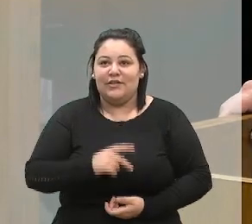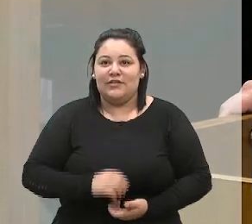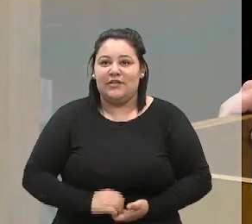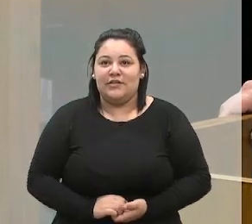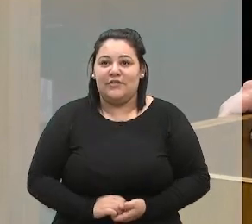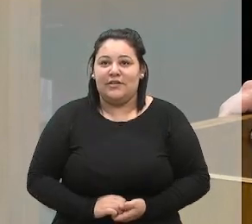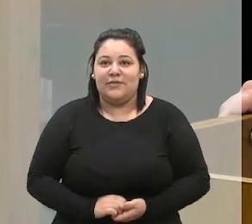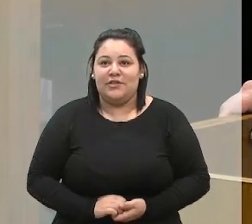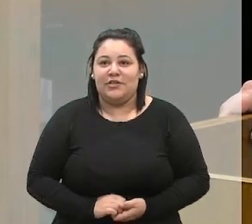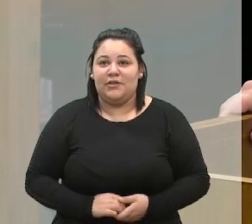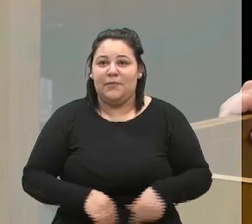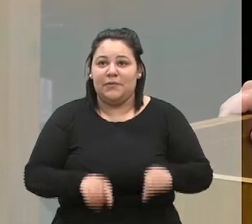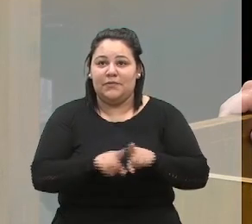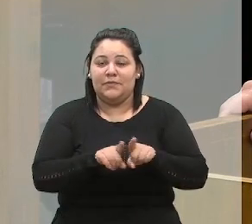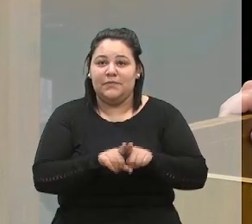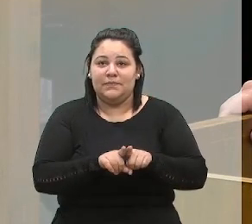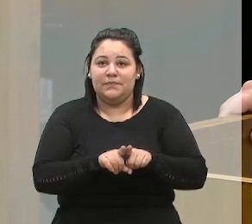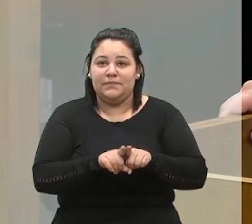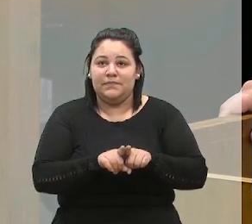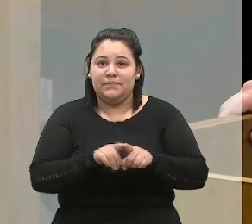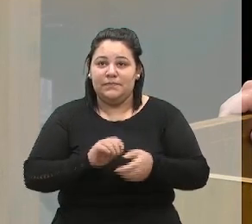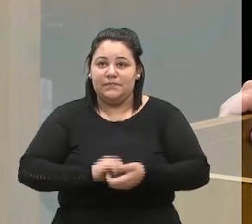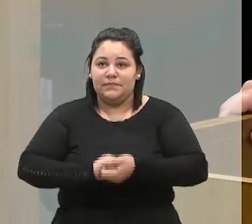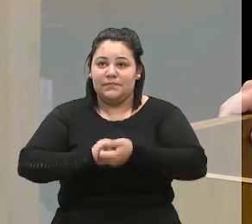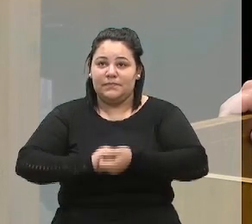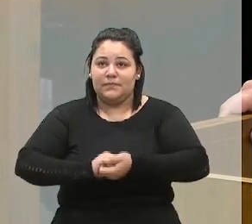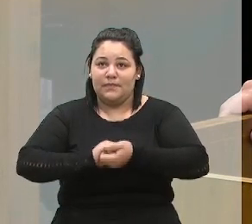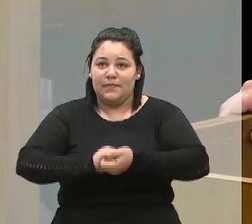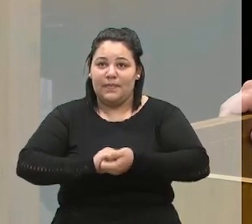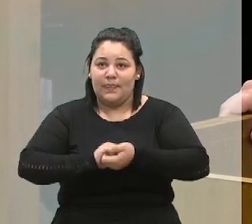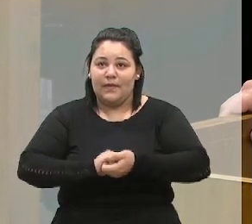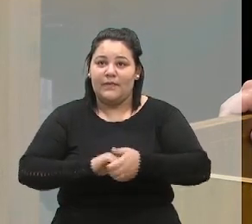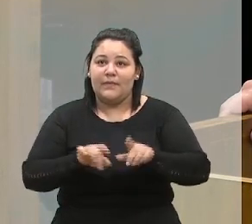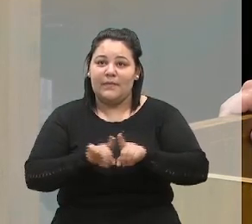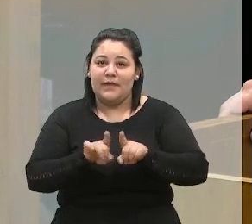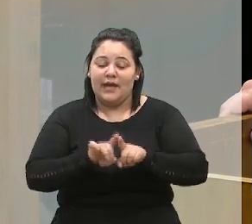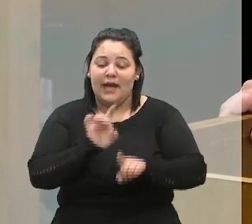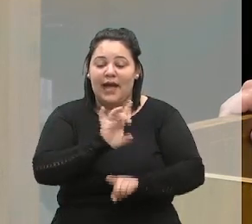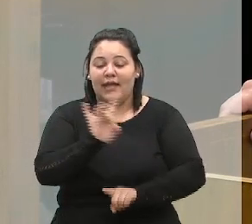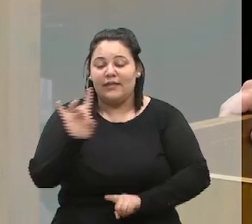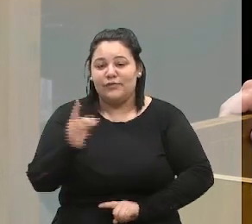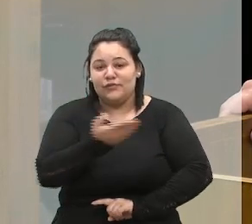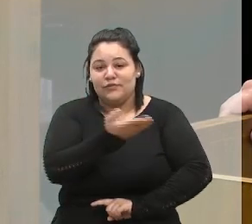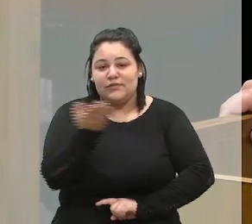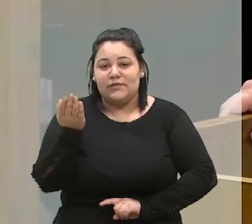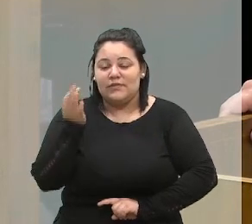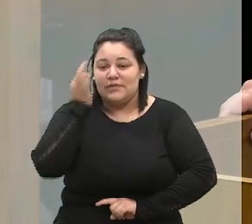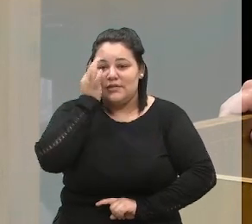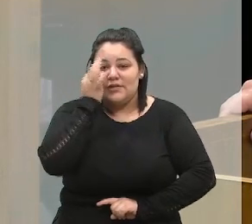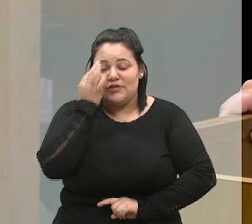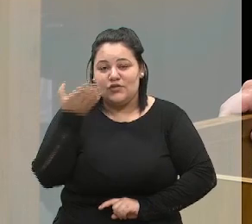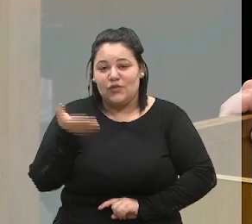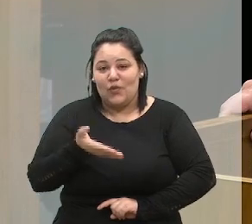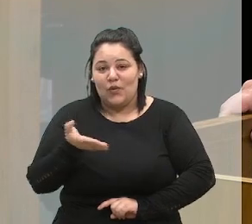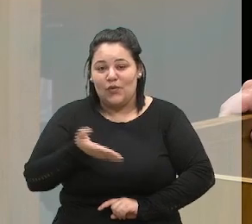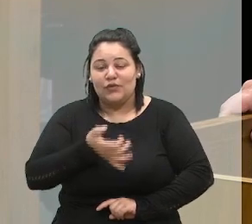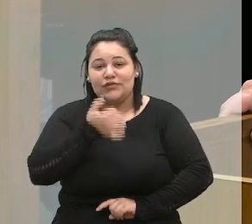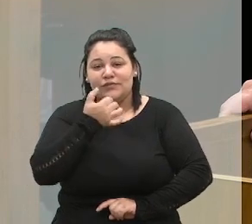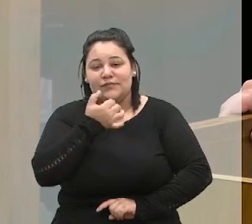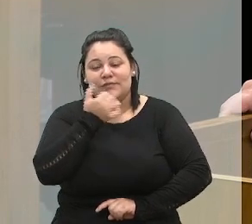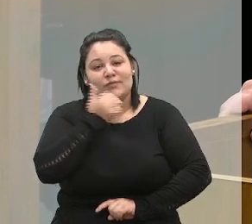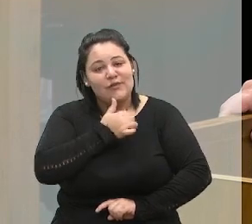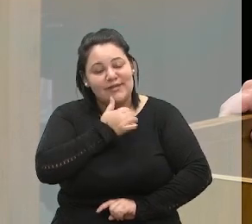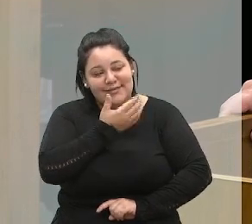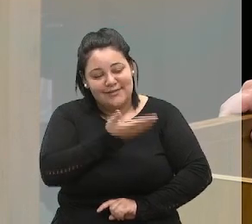Santos. Faço a minha saudação a cada um e a cada uma dos senhores e das senhoras vereadoras